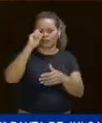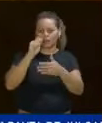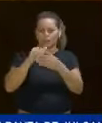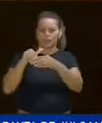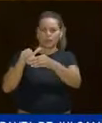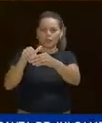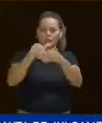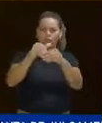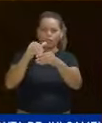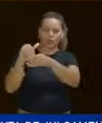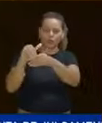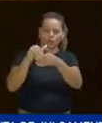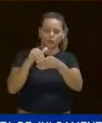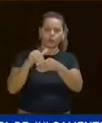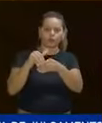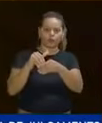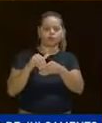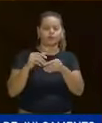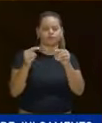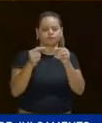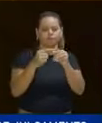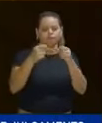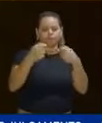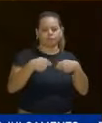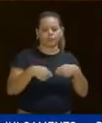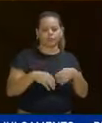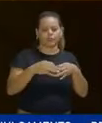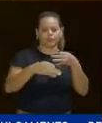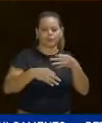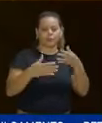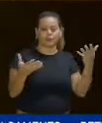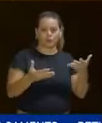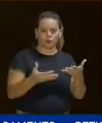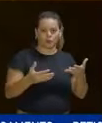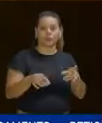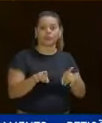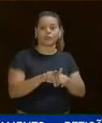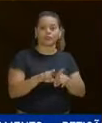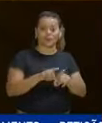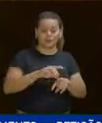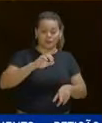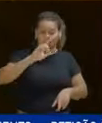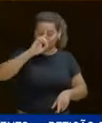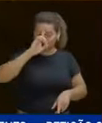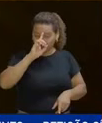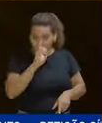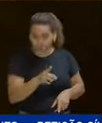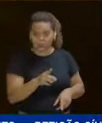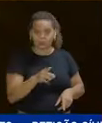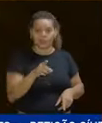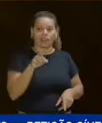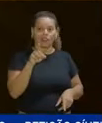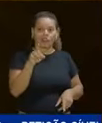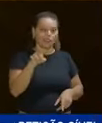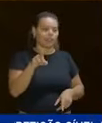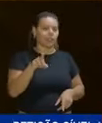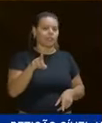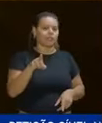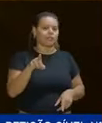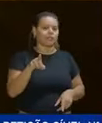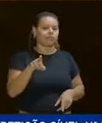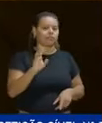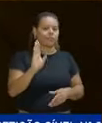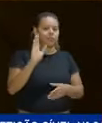2023, e a emissão imediata, Excelência, da quitação eleitoral, tá, da